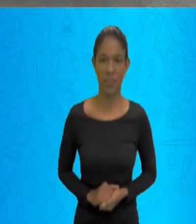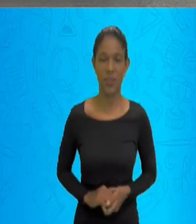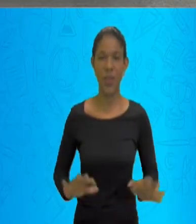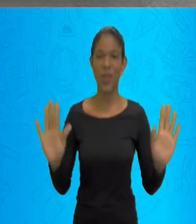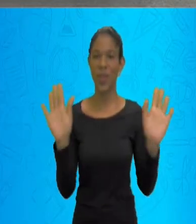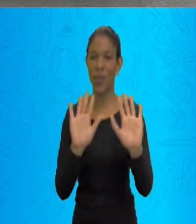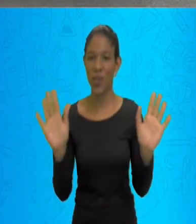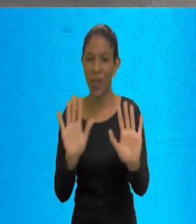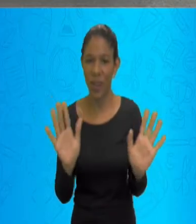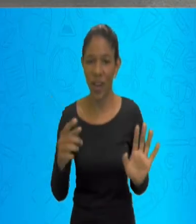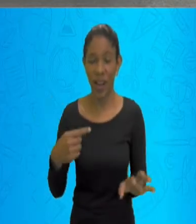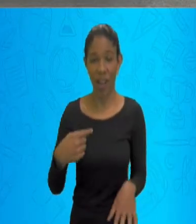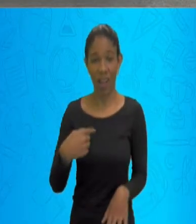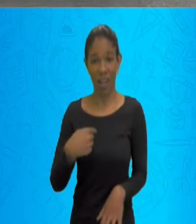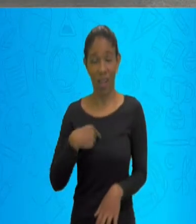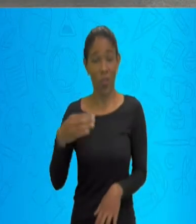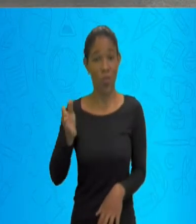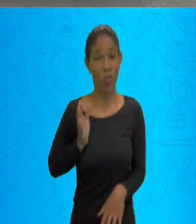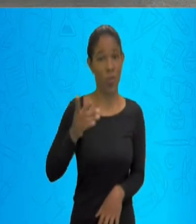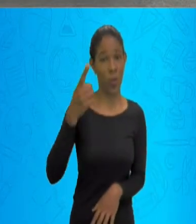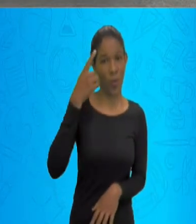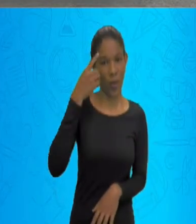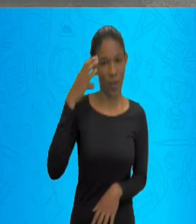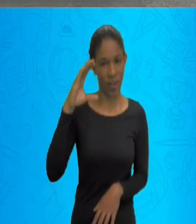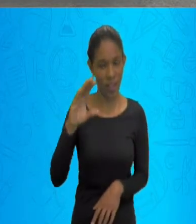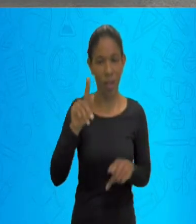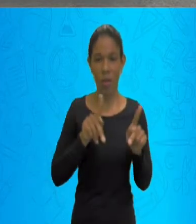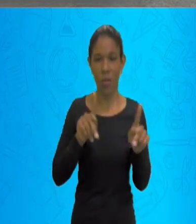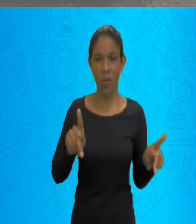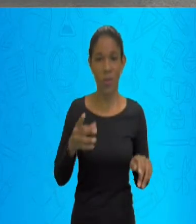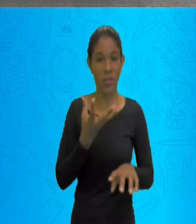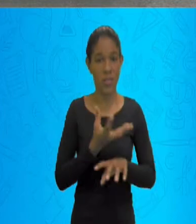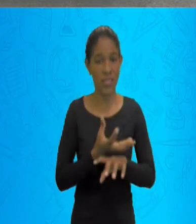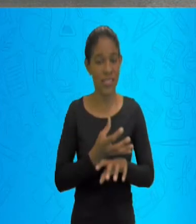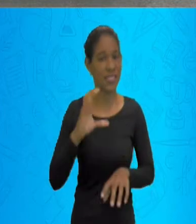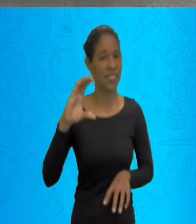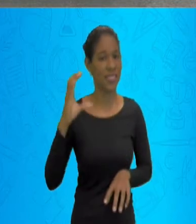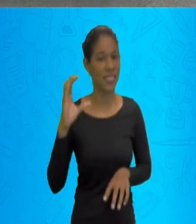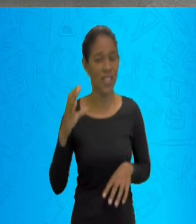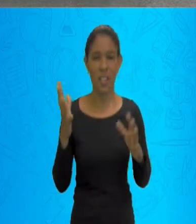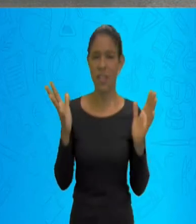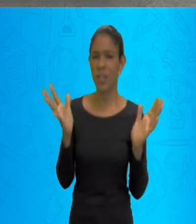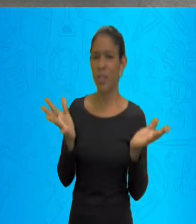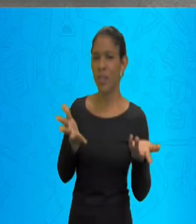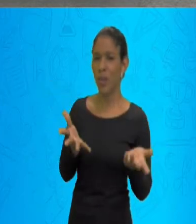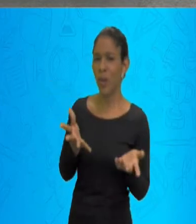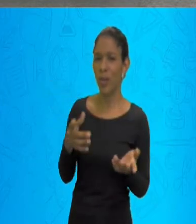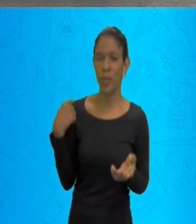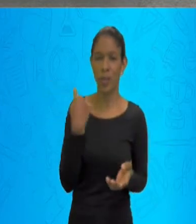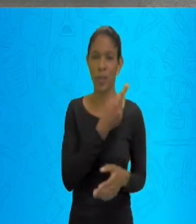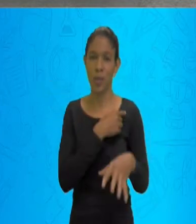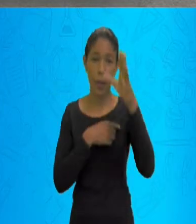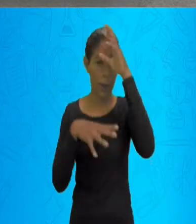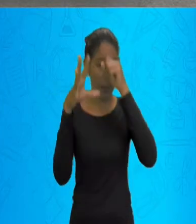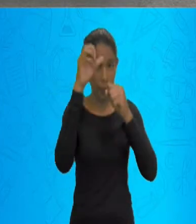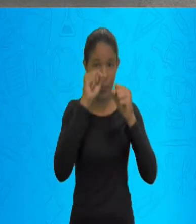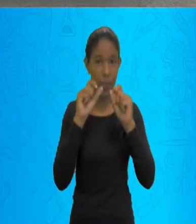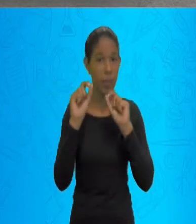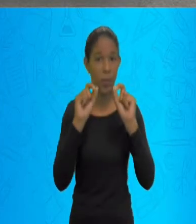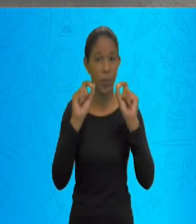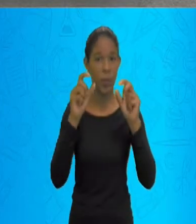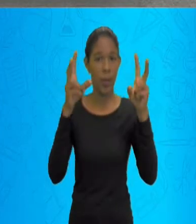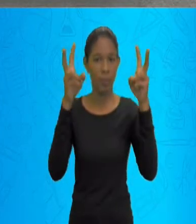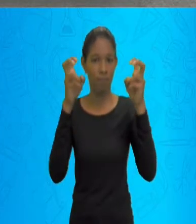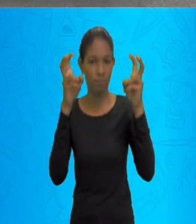Olá, eu sou Cláudia Fernanda, professora de ciências, e hoje nós vamos falar sobre as adaptações dos